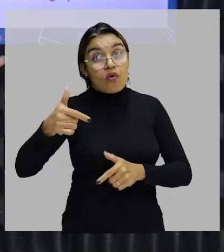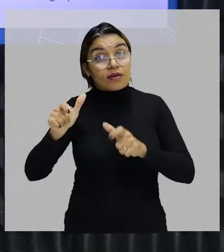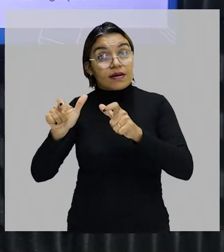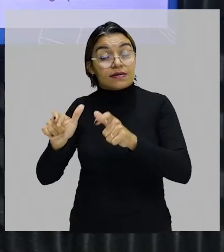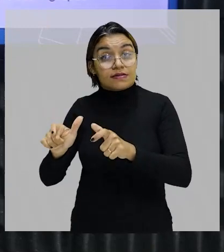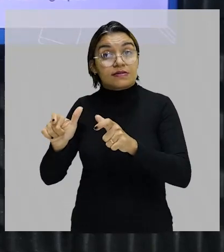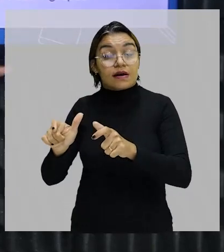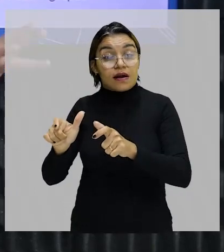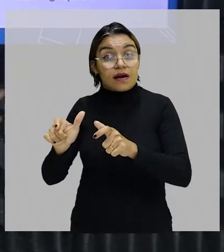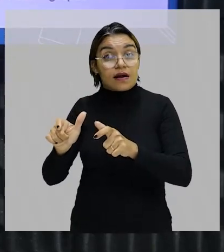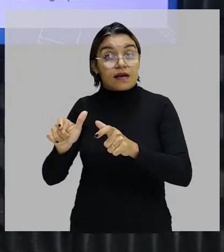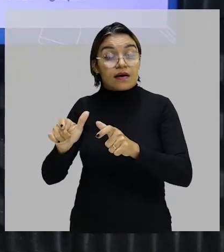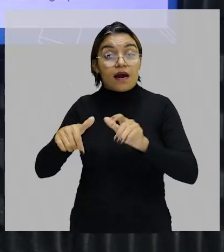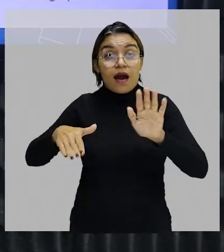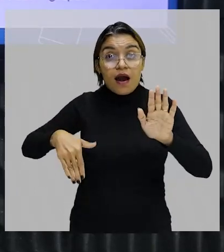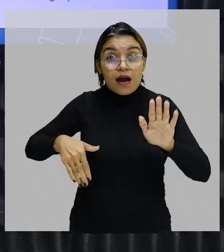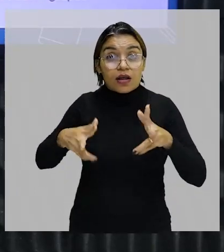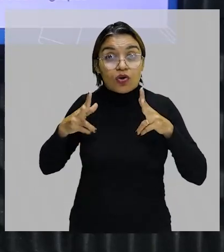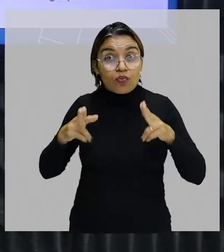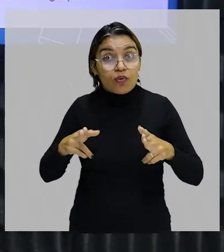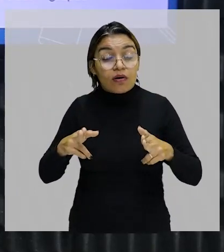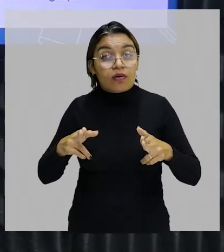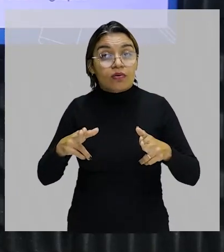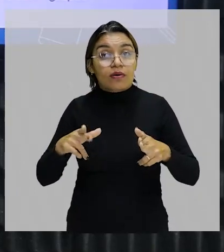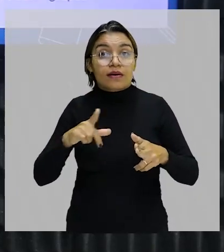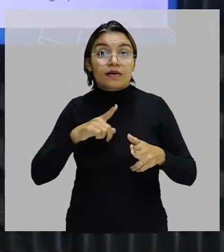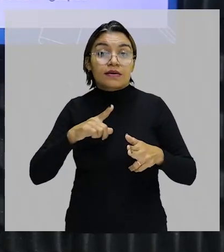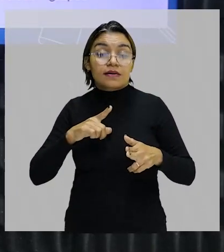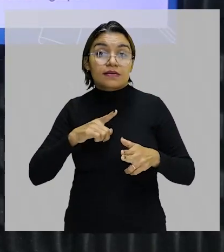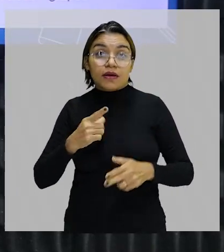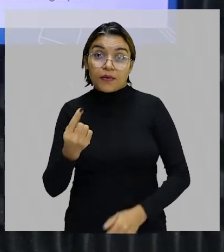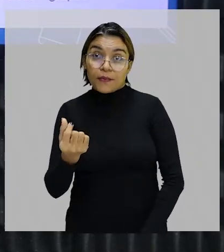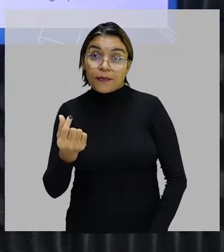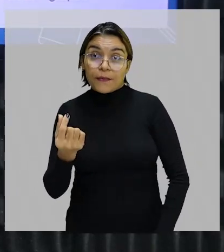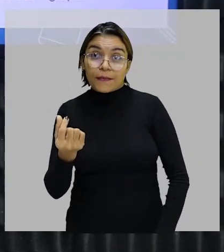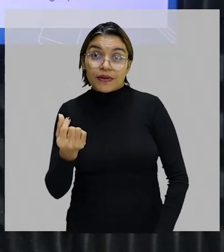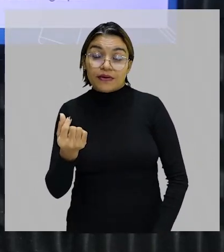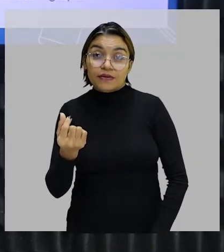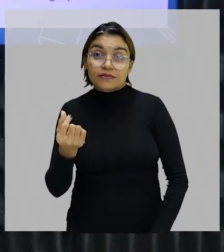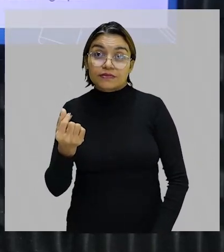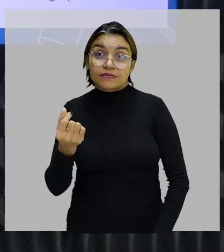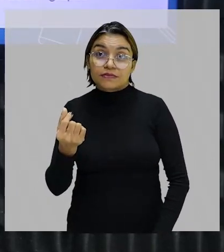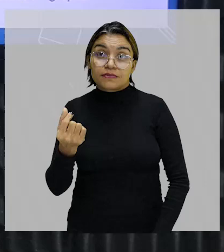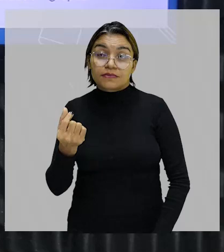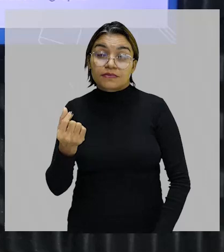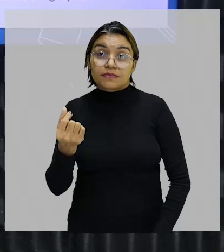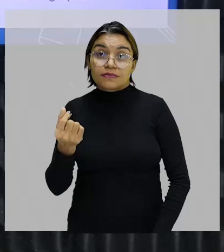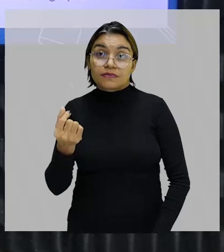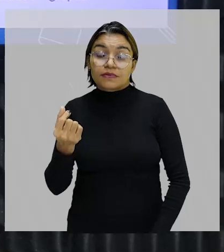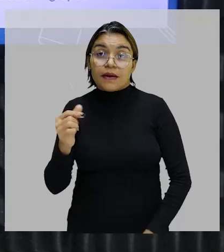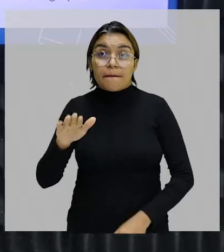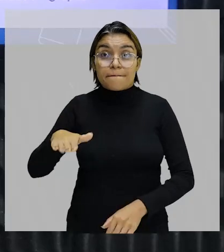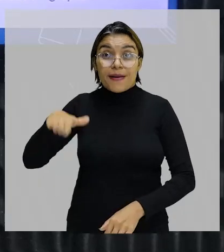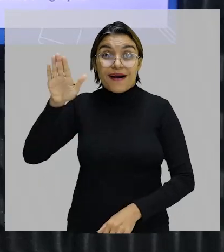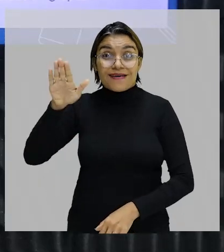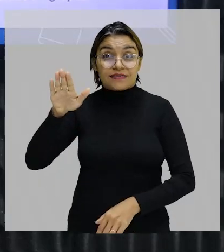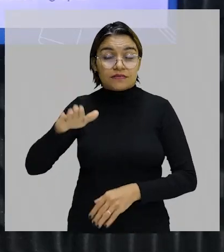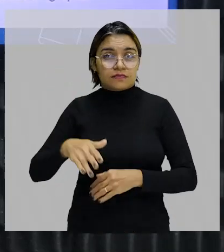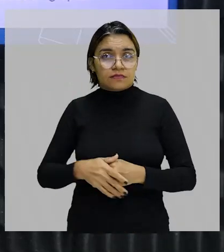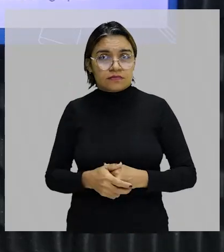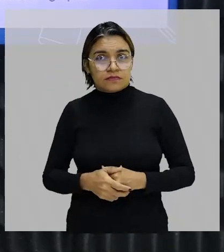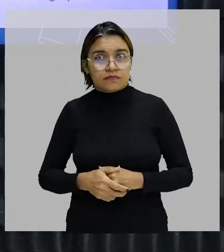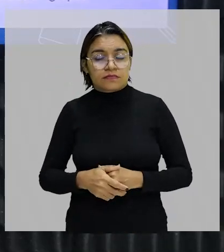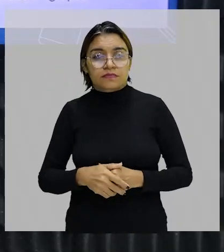outras áreas na mesma praia onde o preço é 2 vezes maior, é 3 vezes maior. Isto é uma